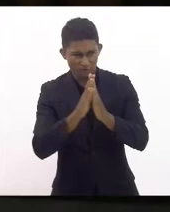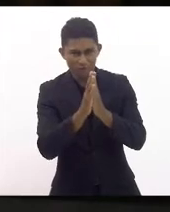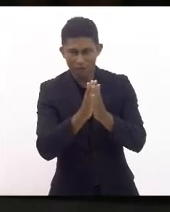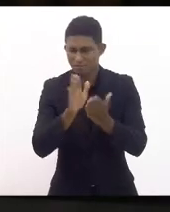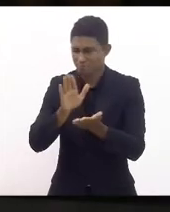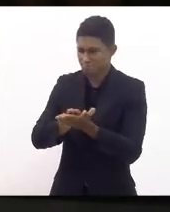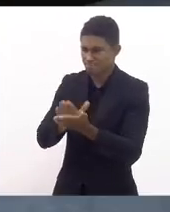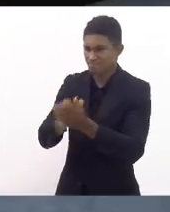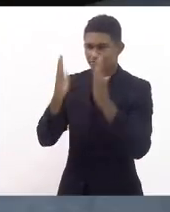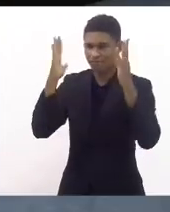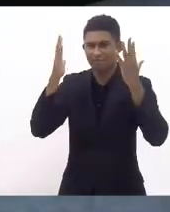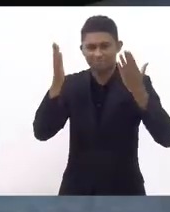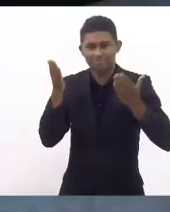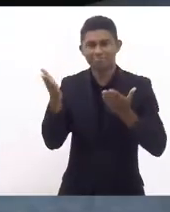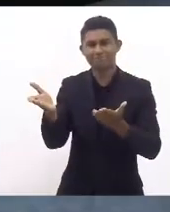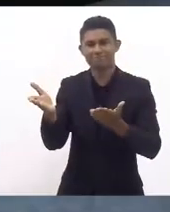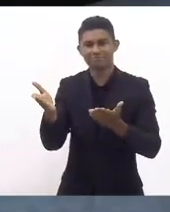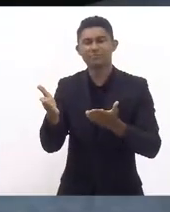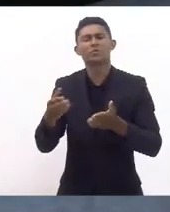toda a luta.